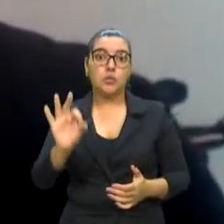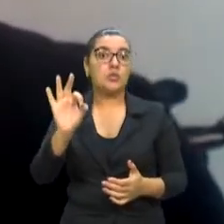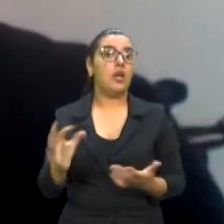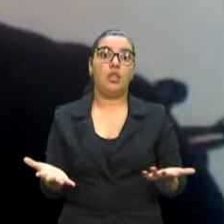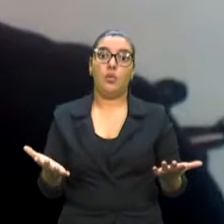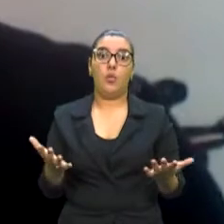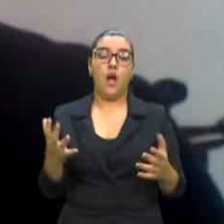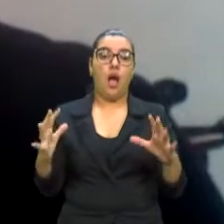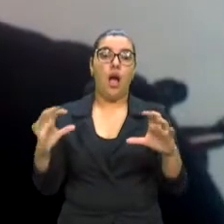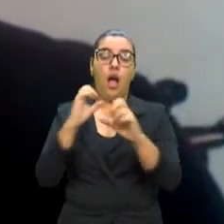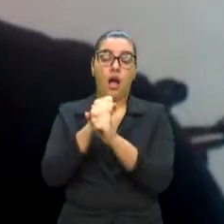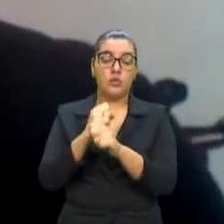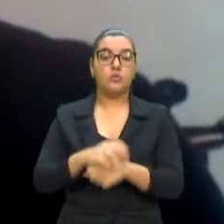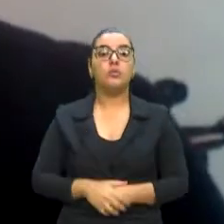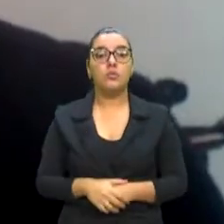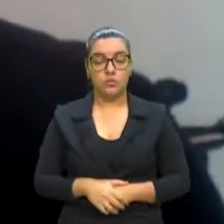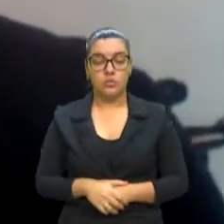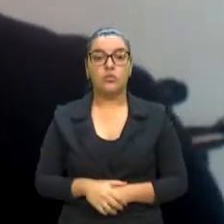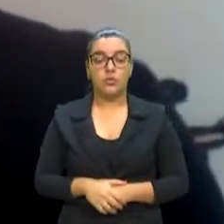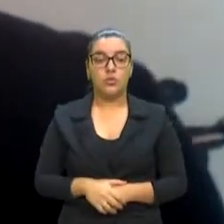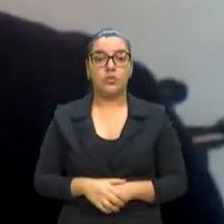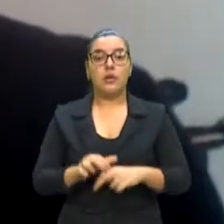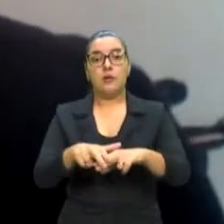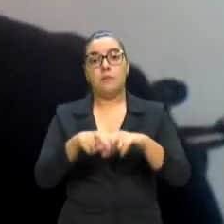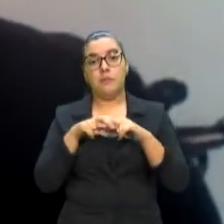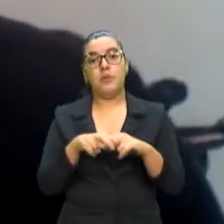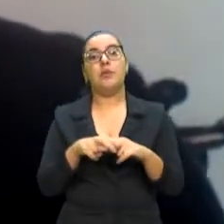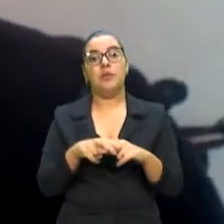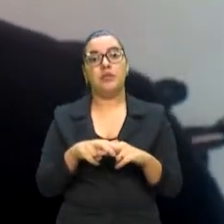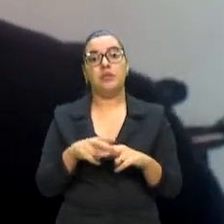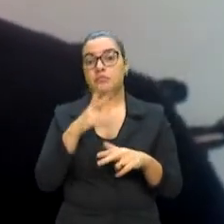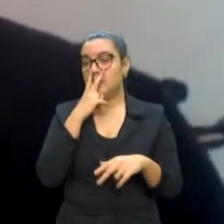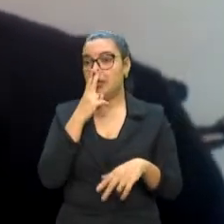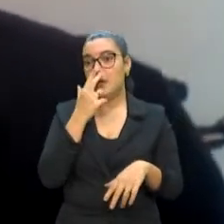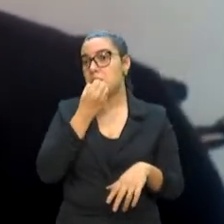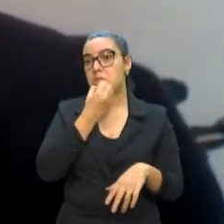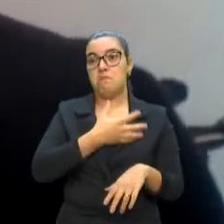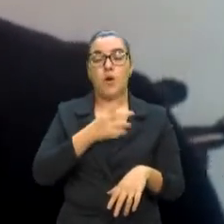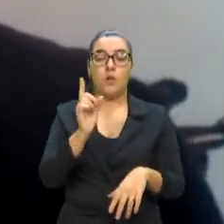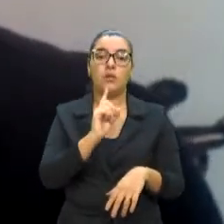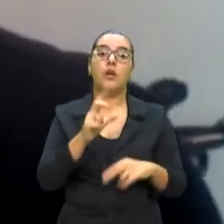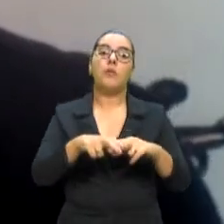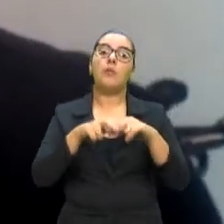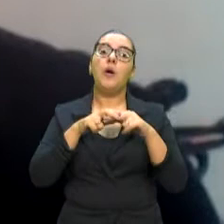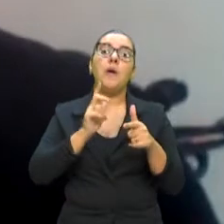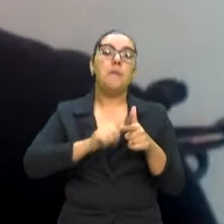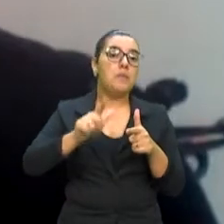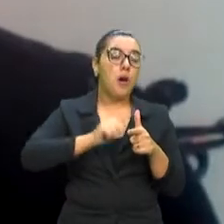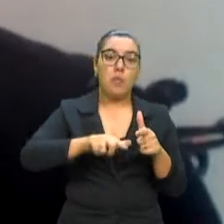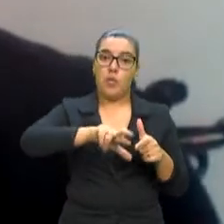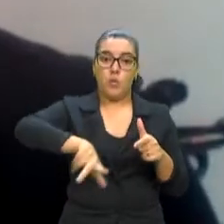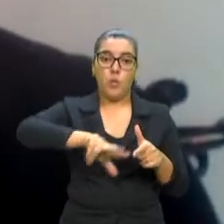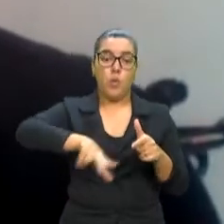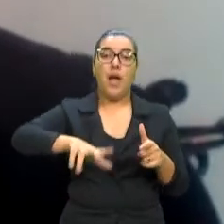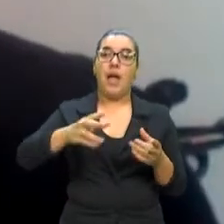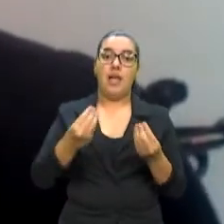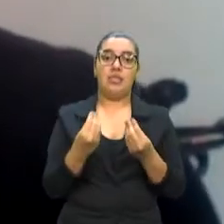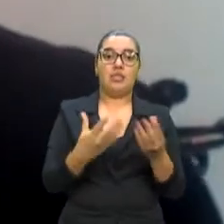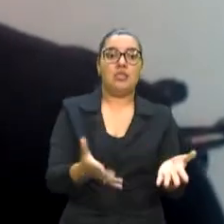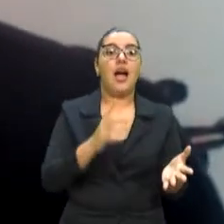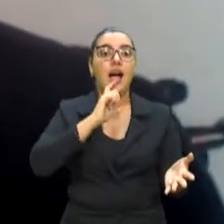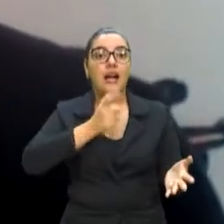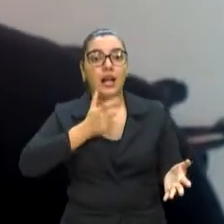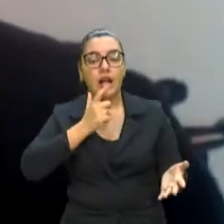para um aposentado, então, cujo risco é muito pequeno. Então, o problema não é a disponibilidade do crédito em